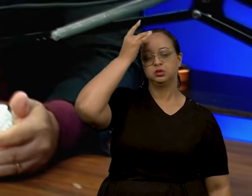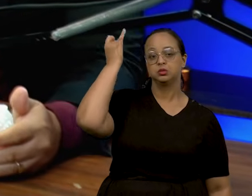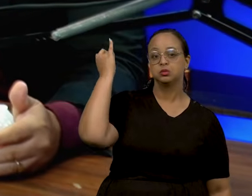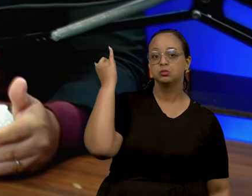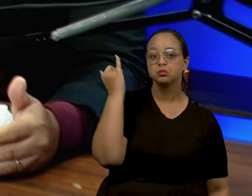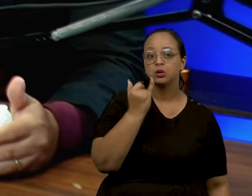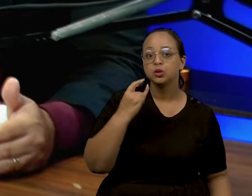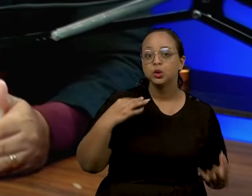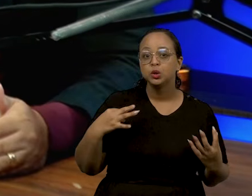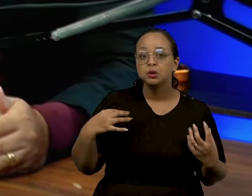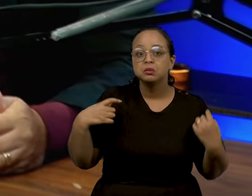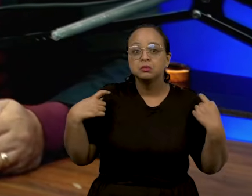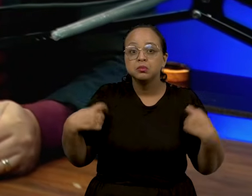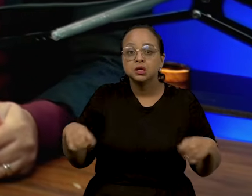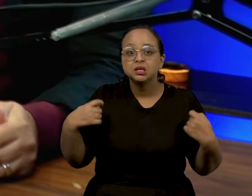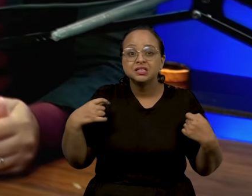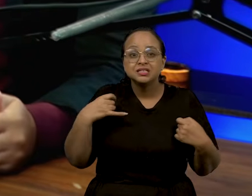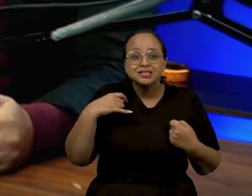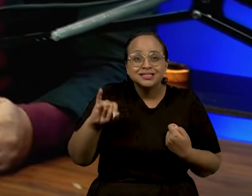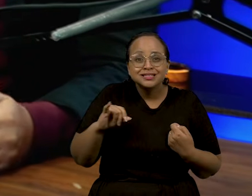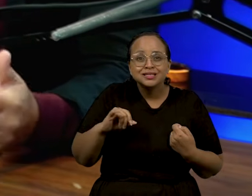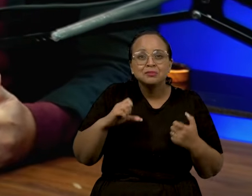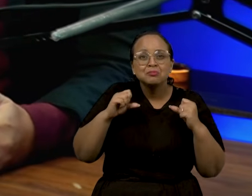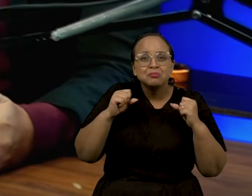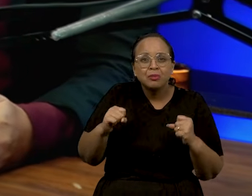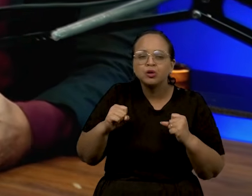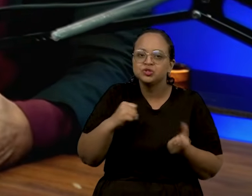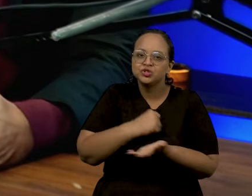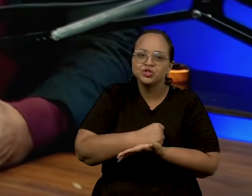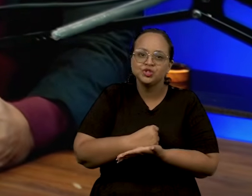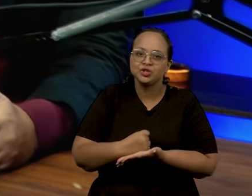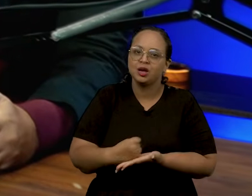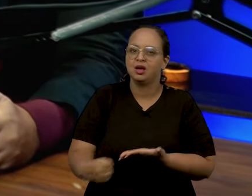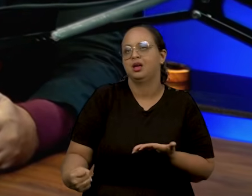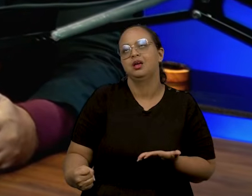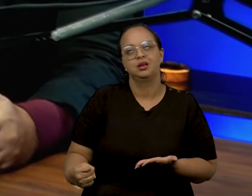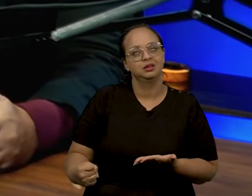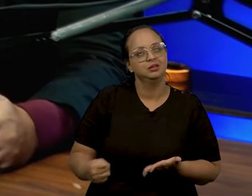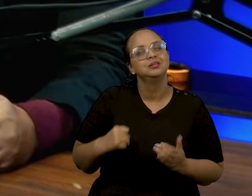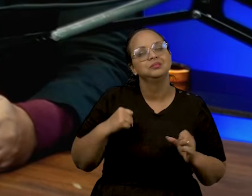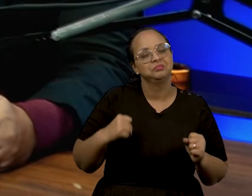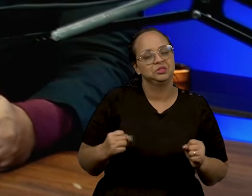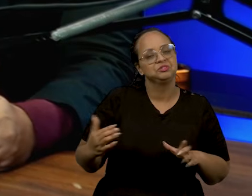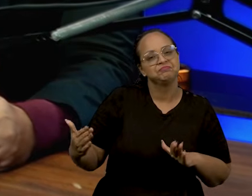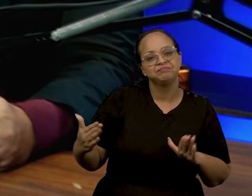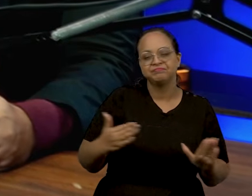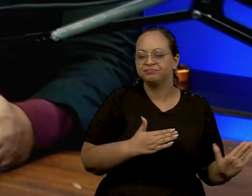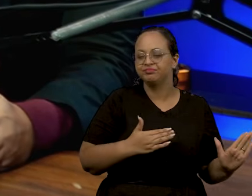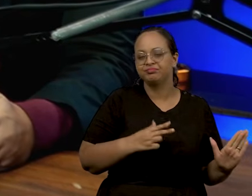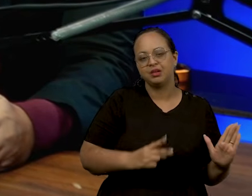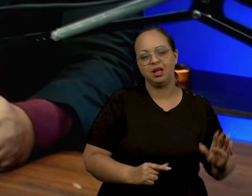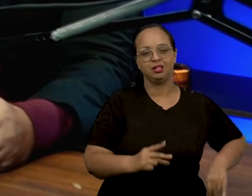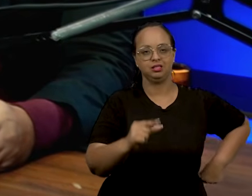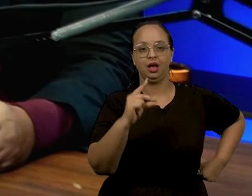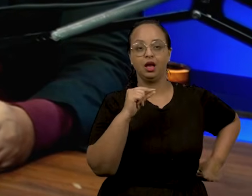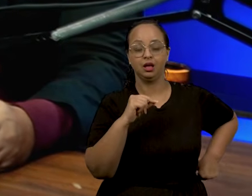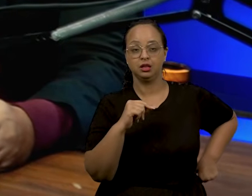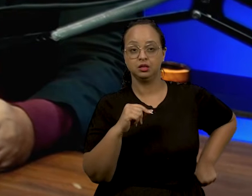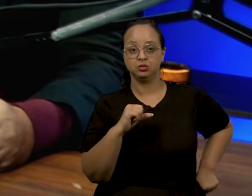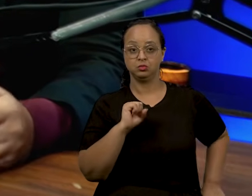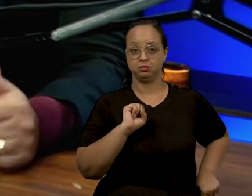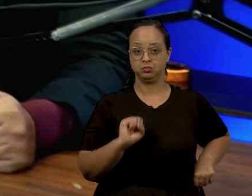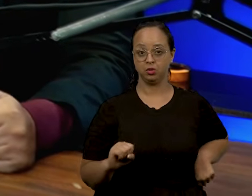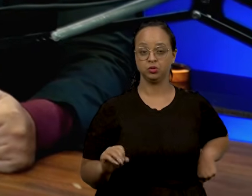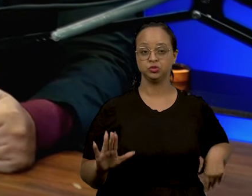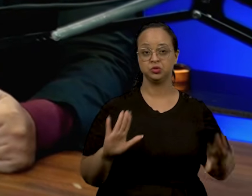condenado, que o homem de fato ele é digno da condenação, mas que Jesus ele ganha essa